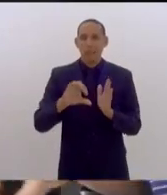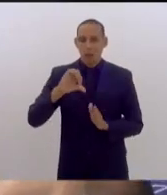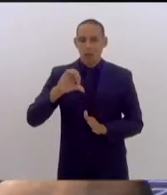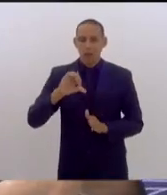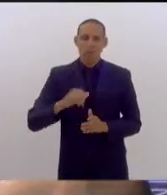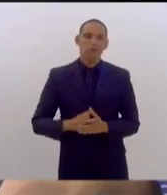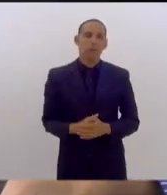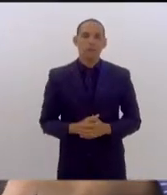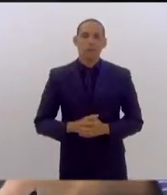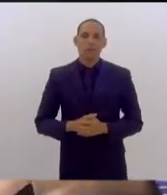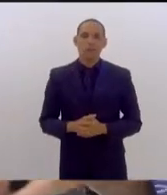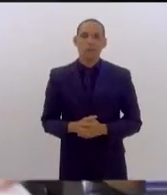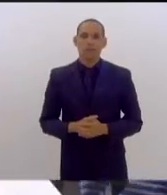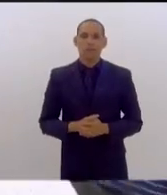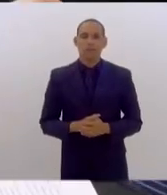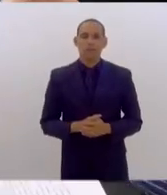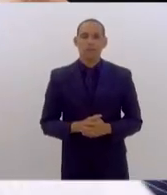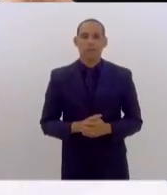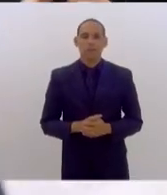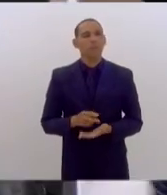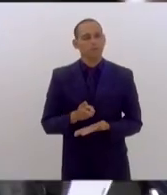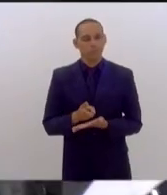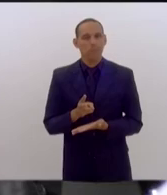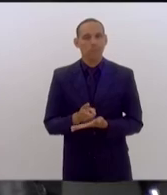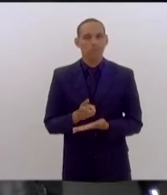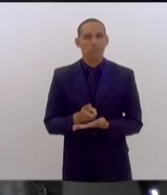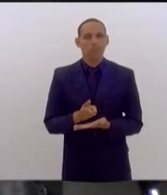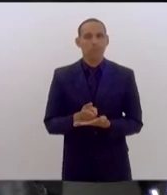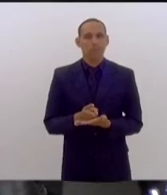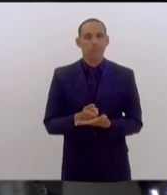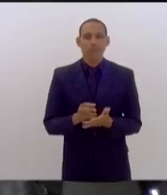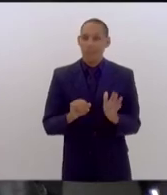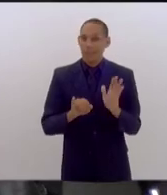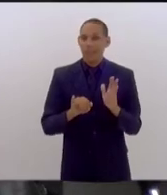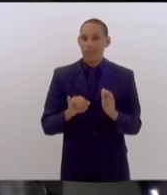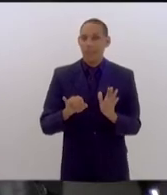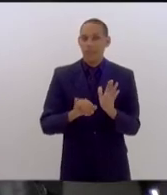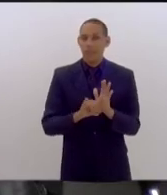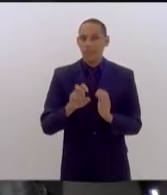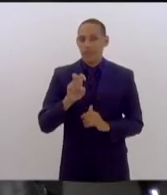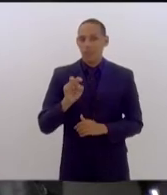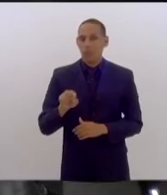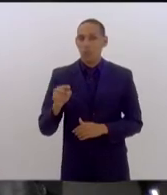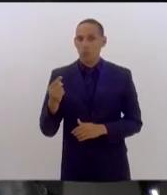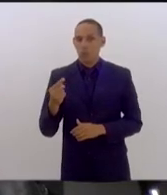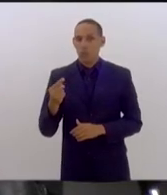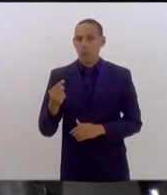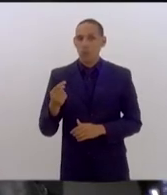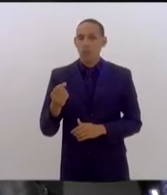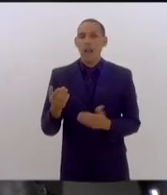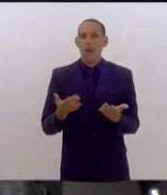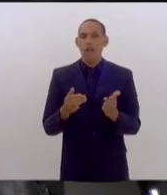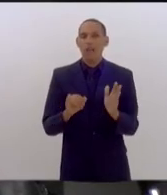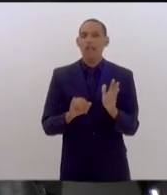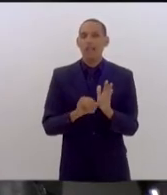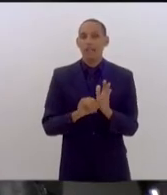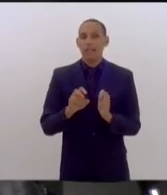9 e ainda do 5151 da